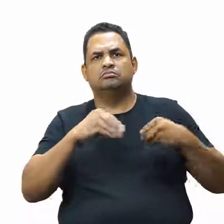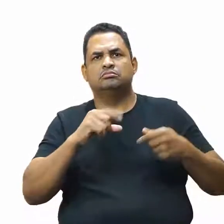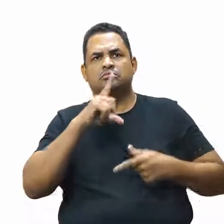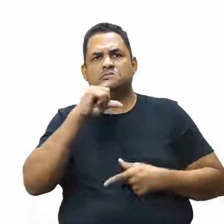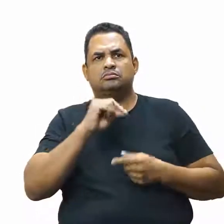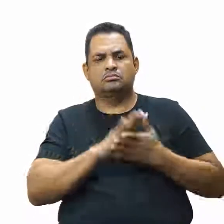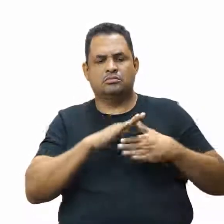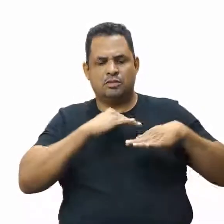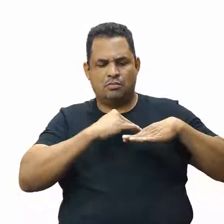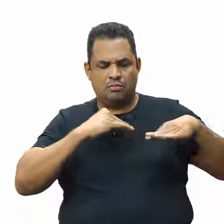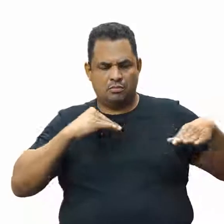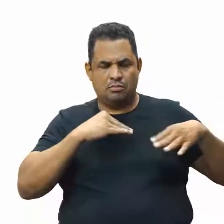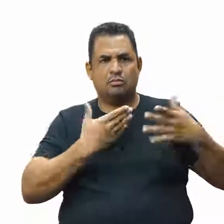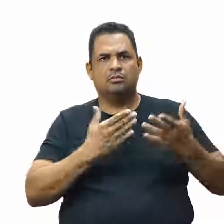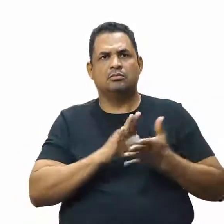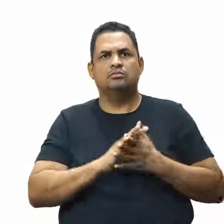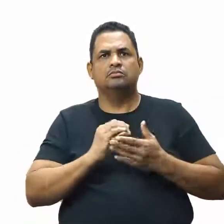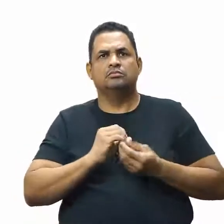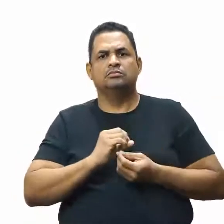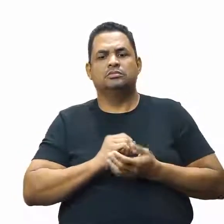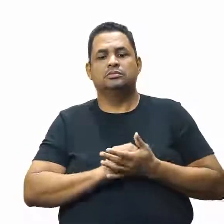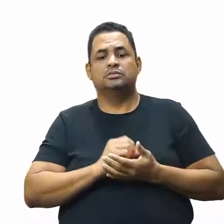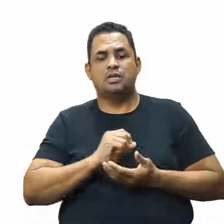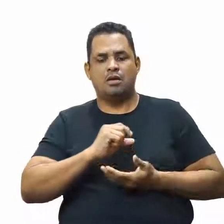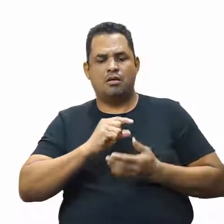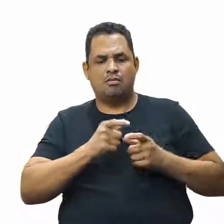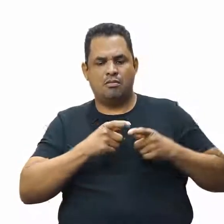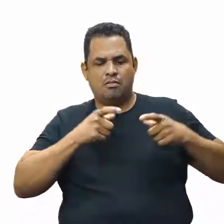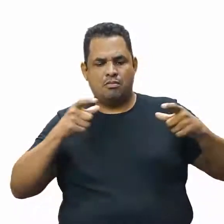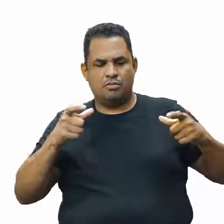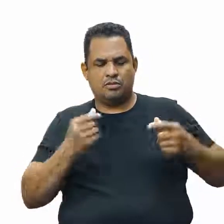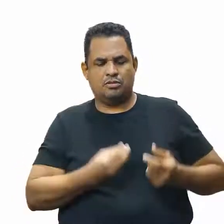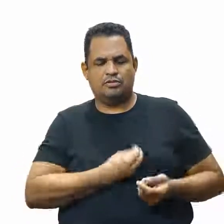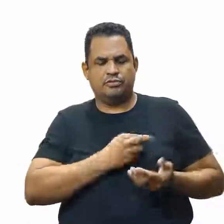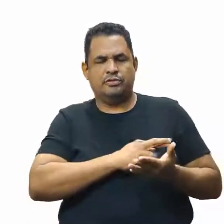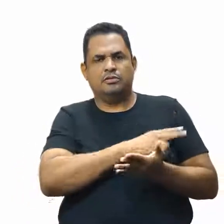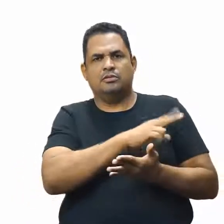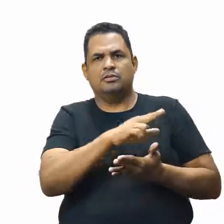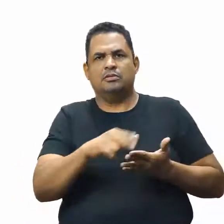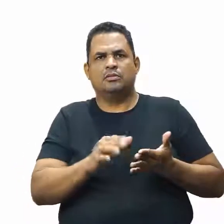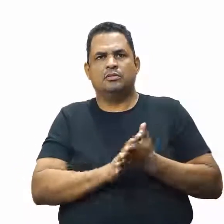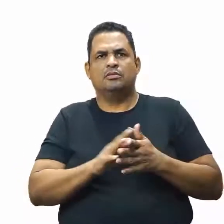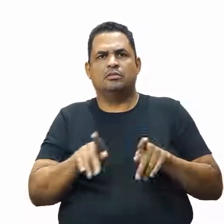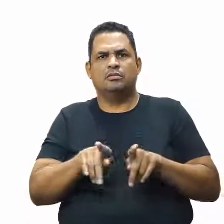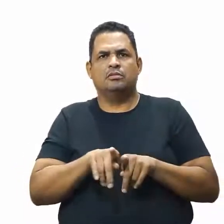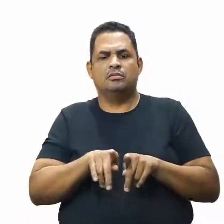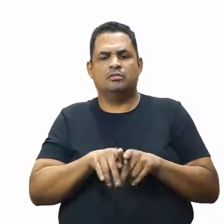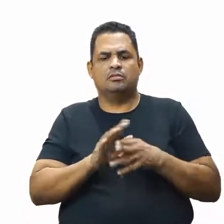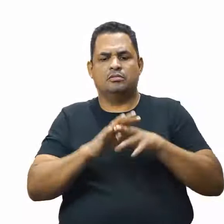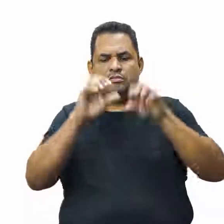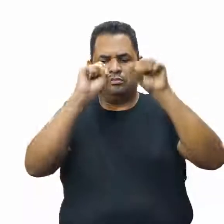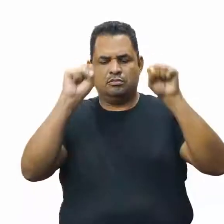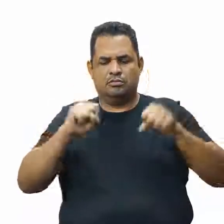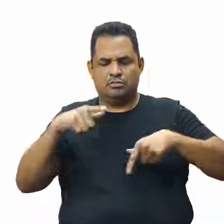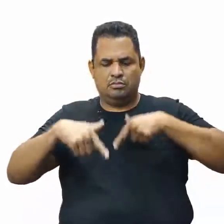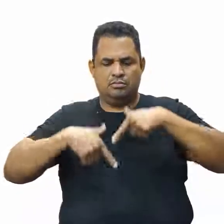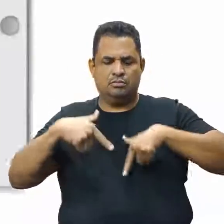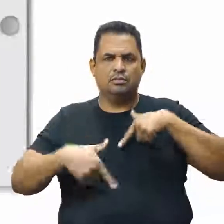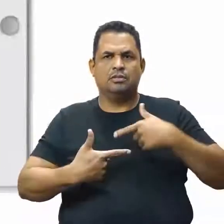erosão e aumento da biodiversidade e também dos sistemas de